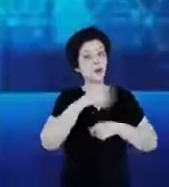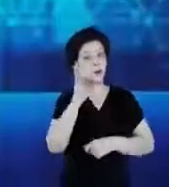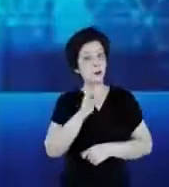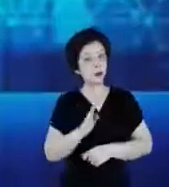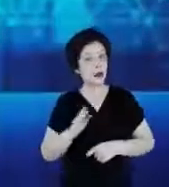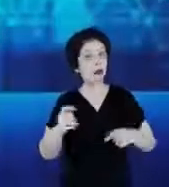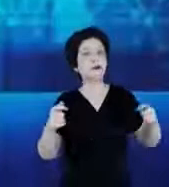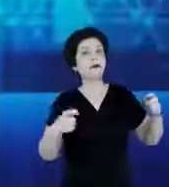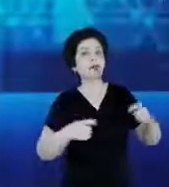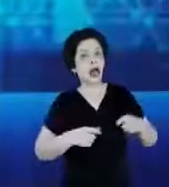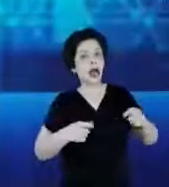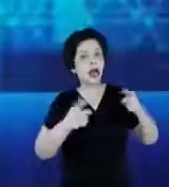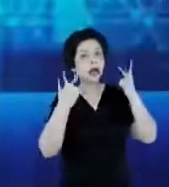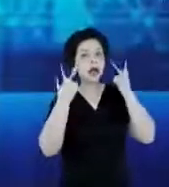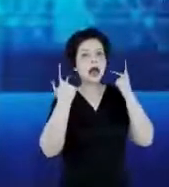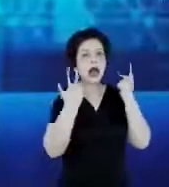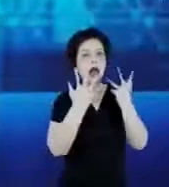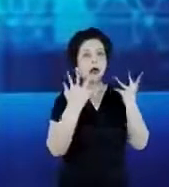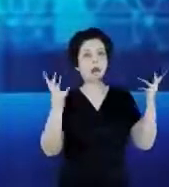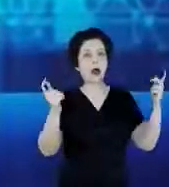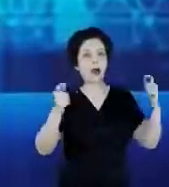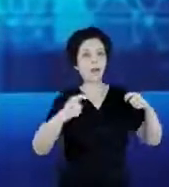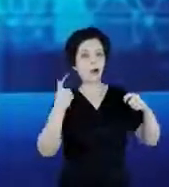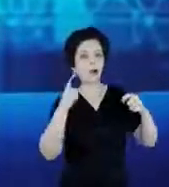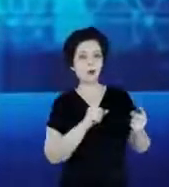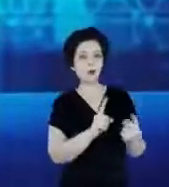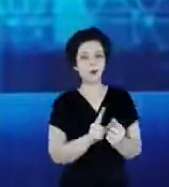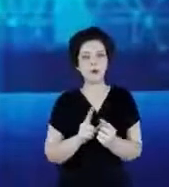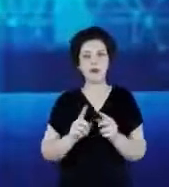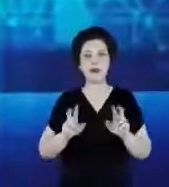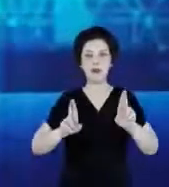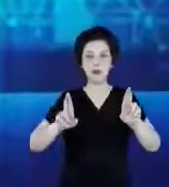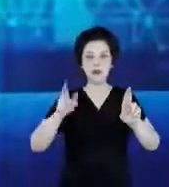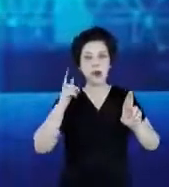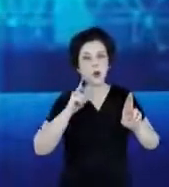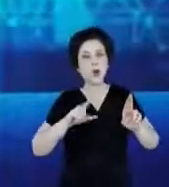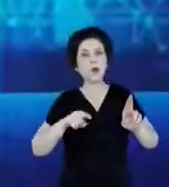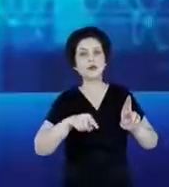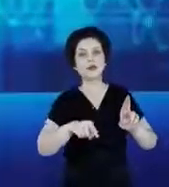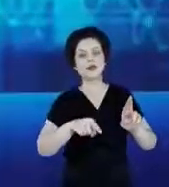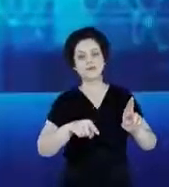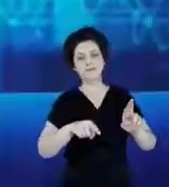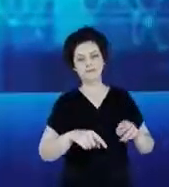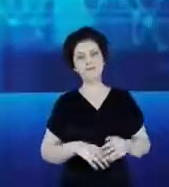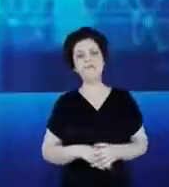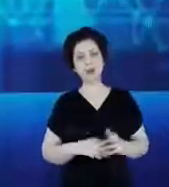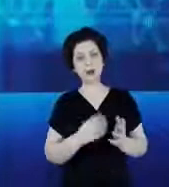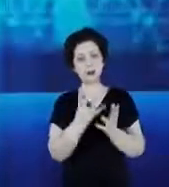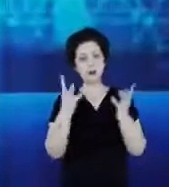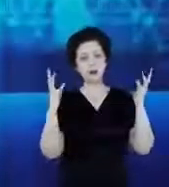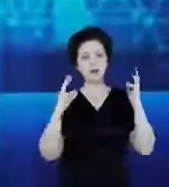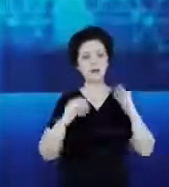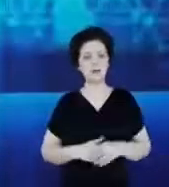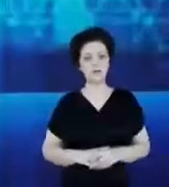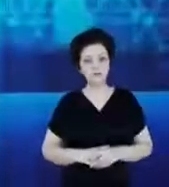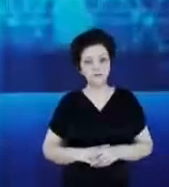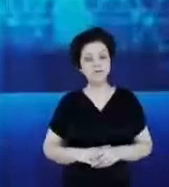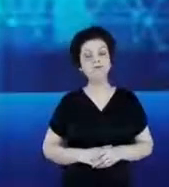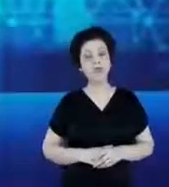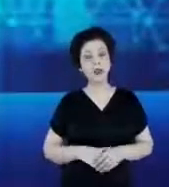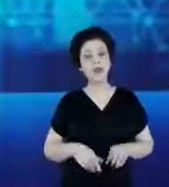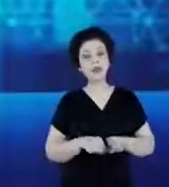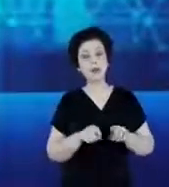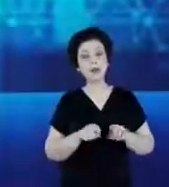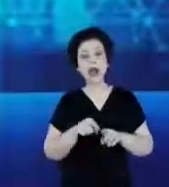condições naturais para atender essa expectativa e essa demanda ambiental. Então, por meio das nossas